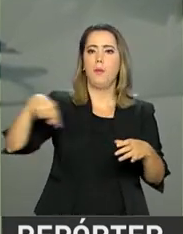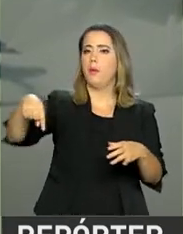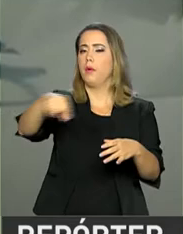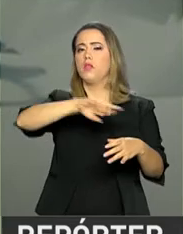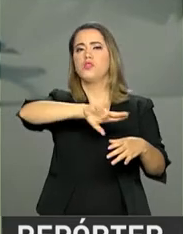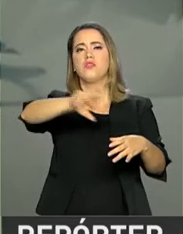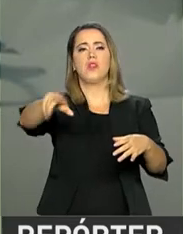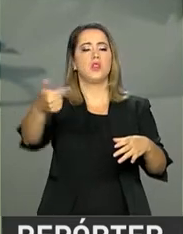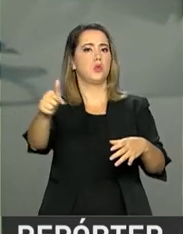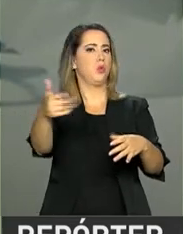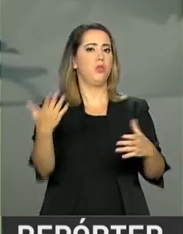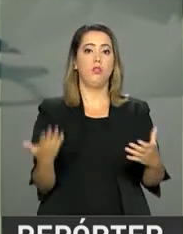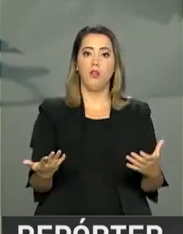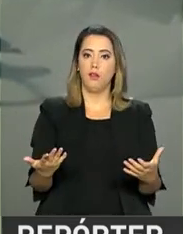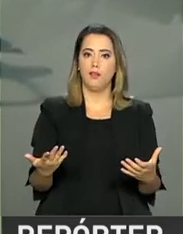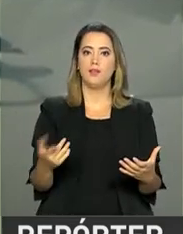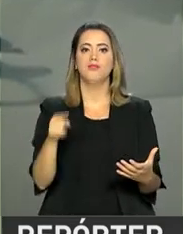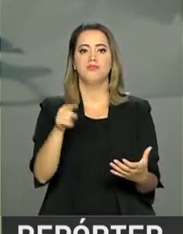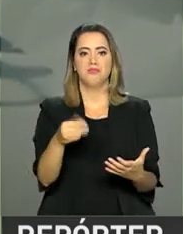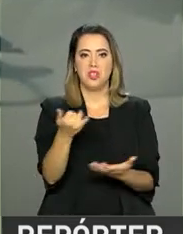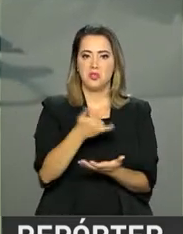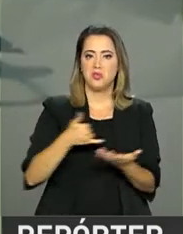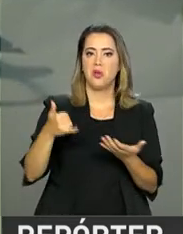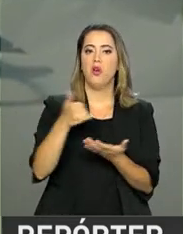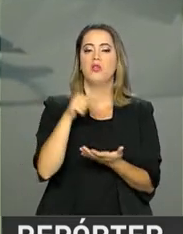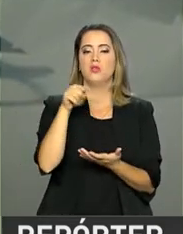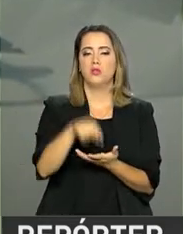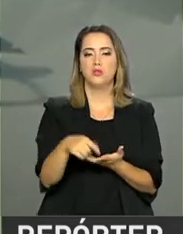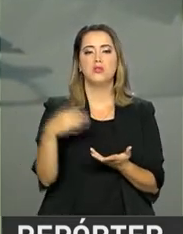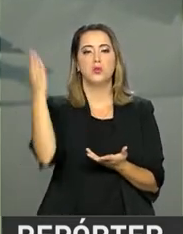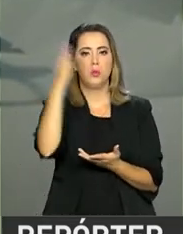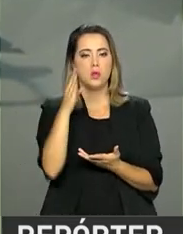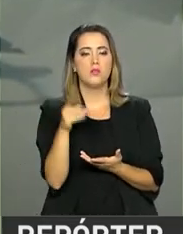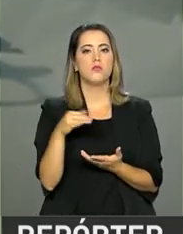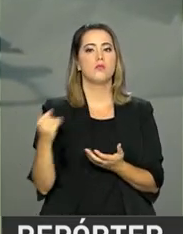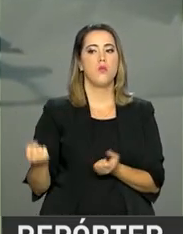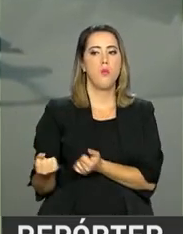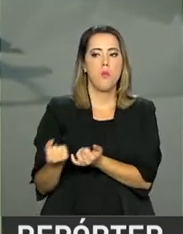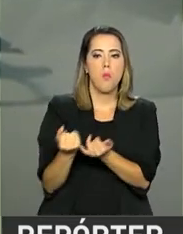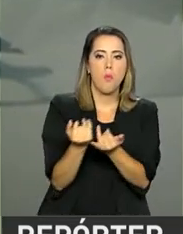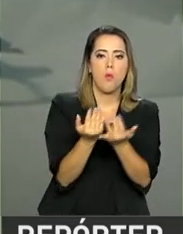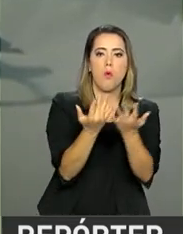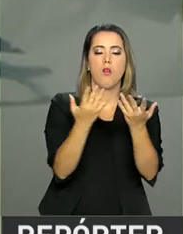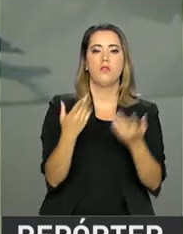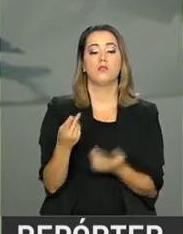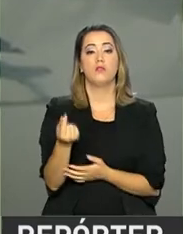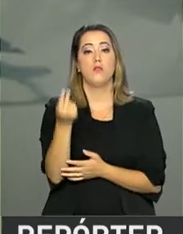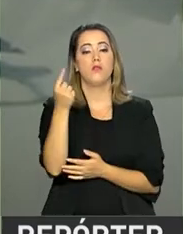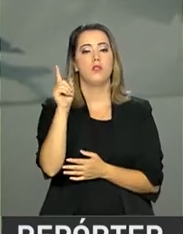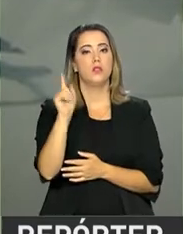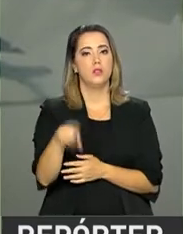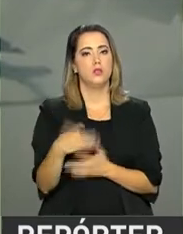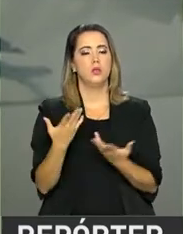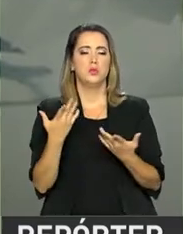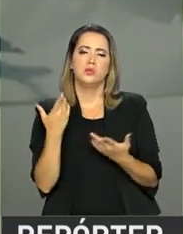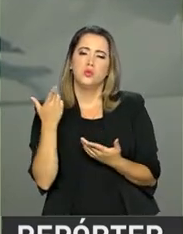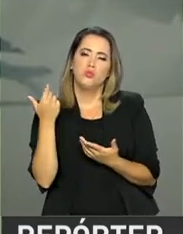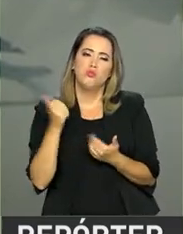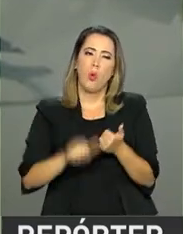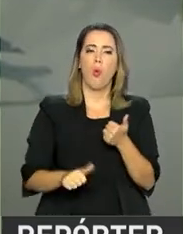essa quantidade de óleo então no momento onde você tenha uma um preço de petróleo que não é tão atrativo